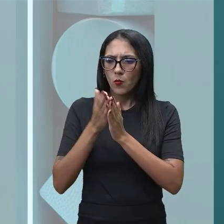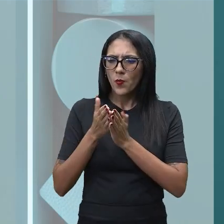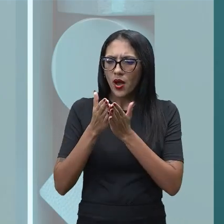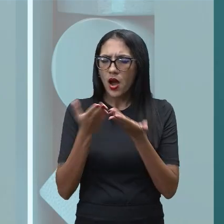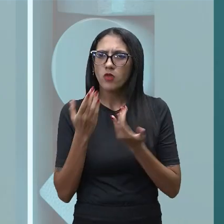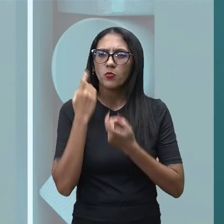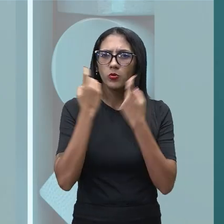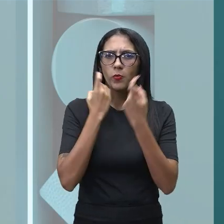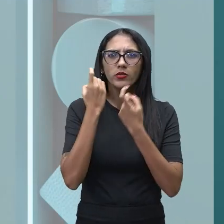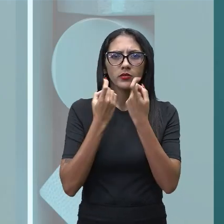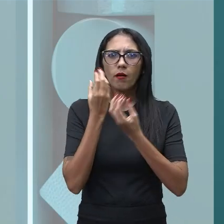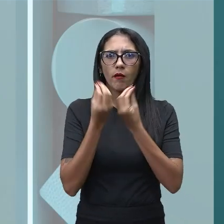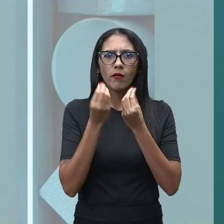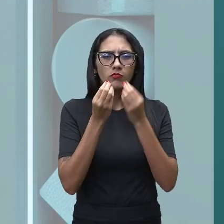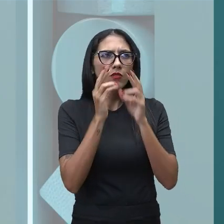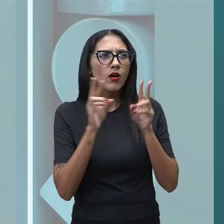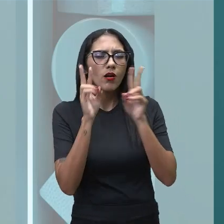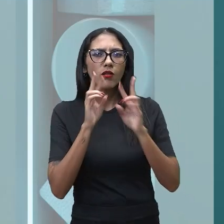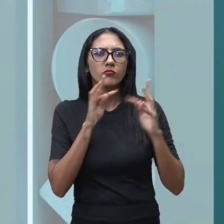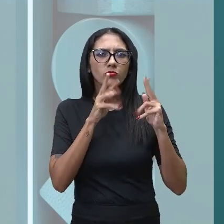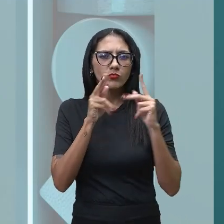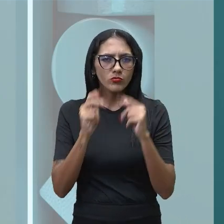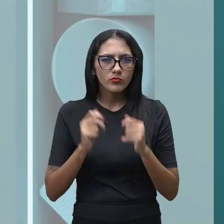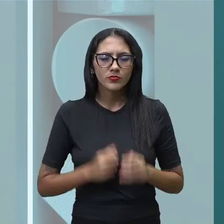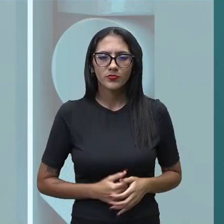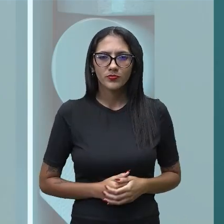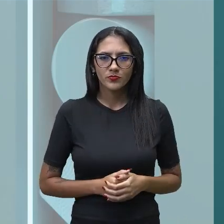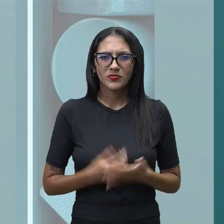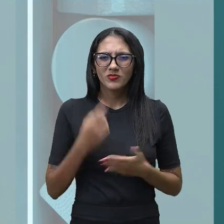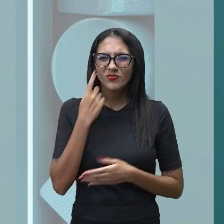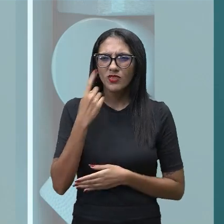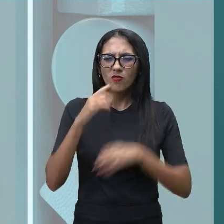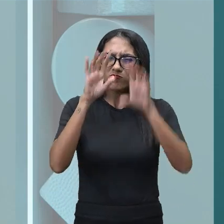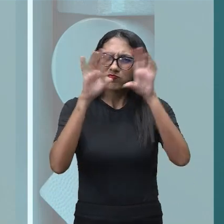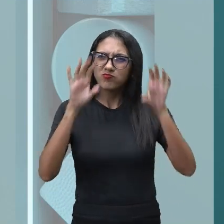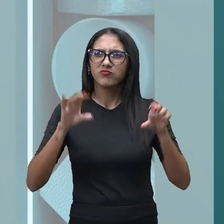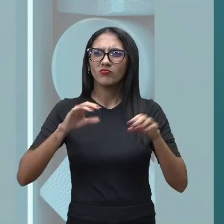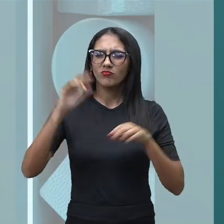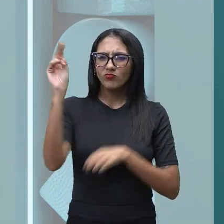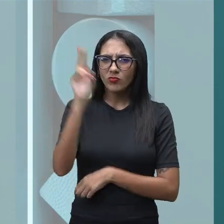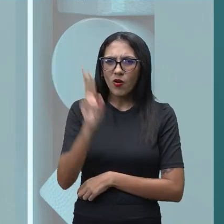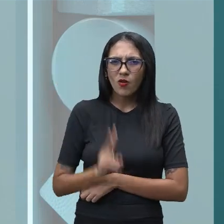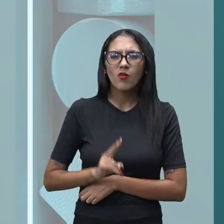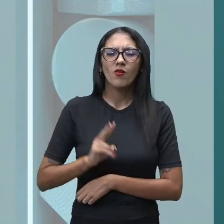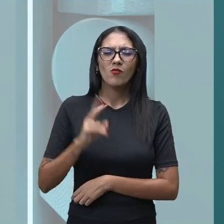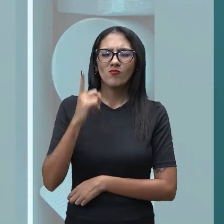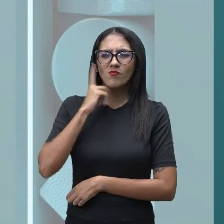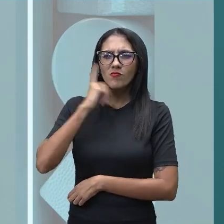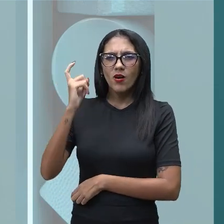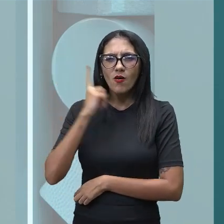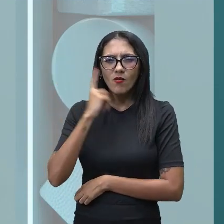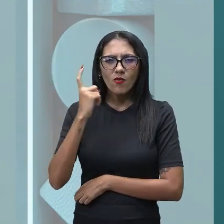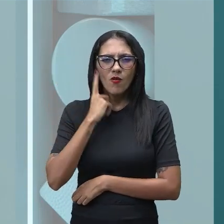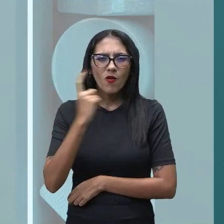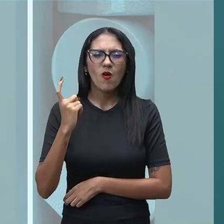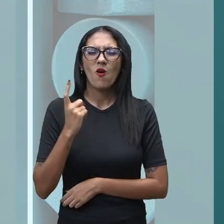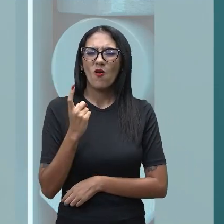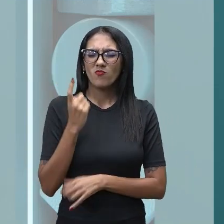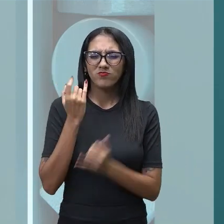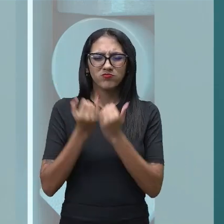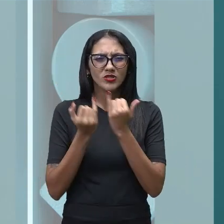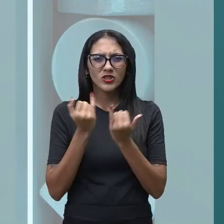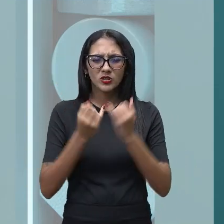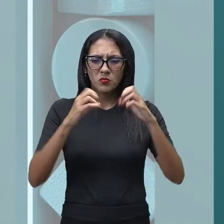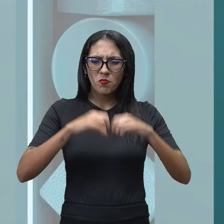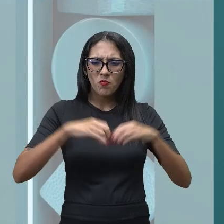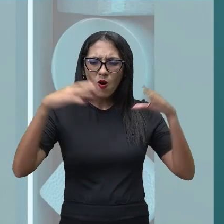nessa situação. Observe que nós temos a figura dos raios, estrondos, certo? Barulhos que parecem bombas,